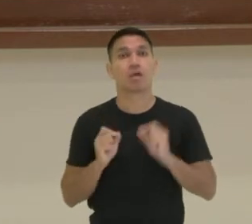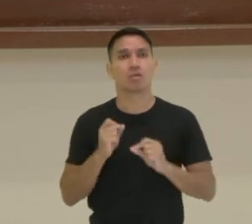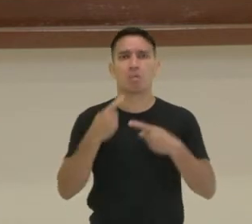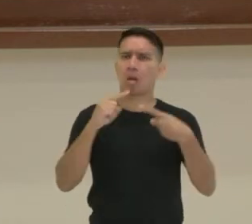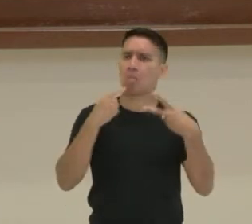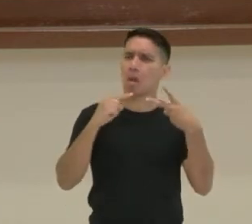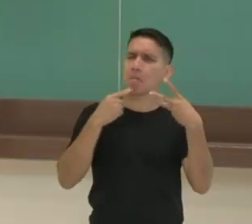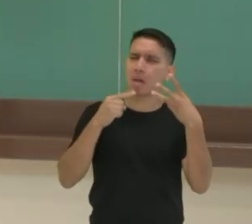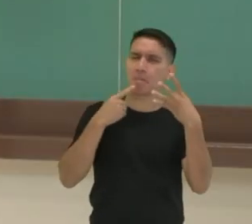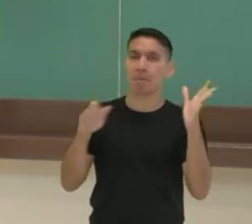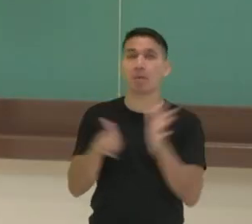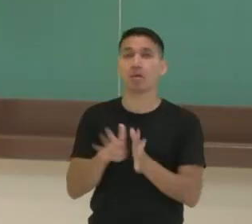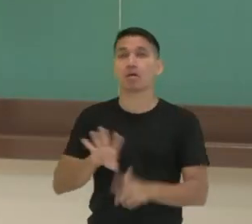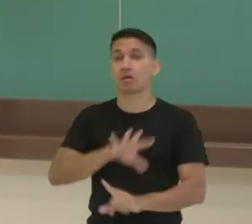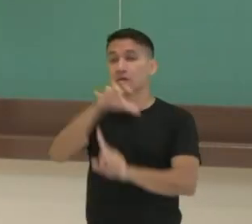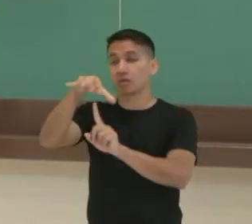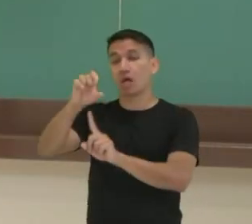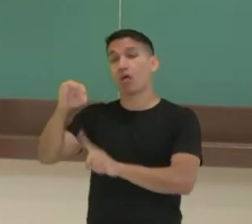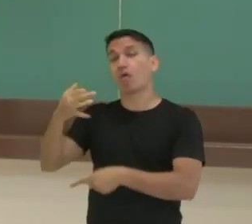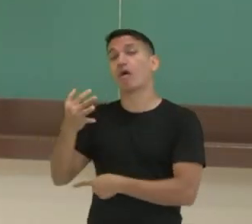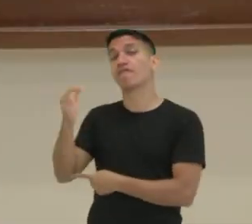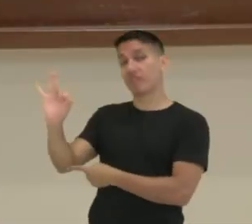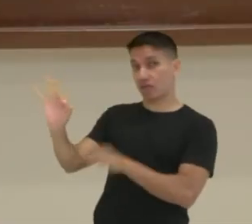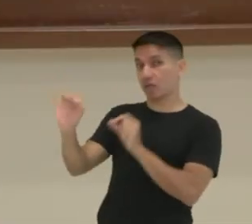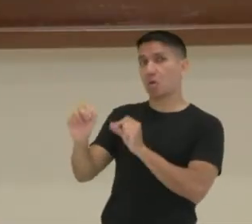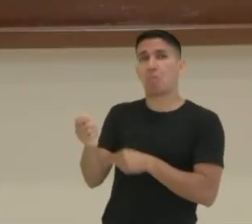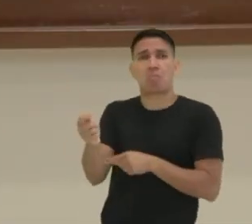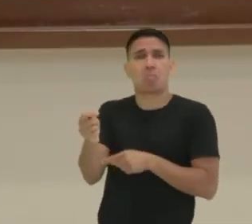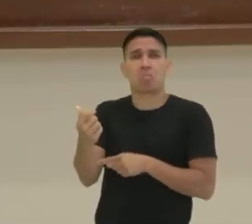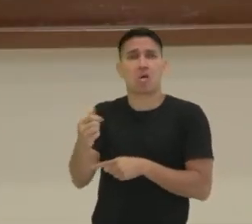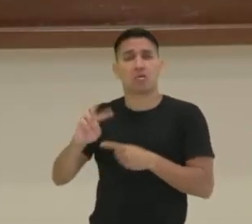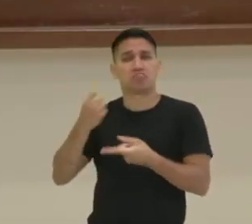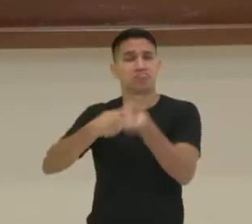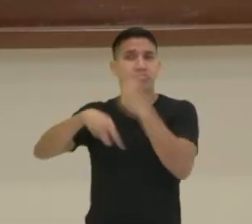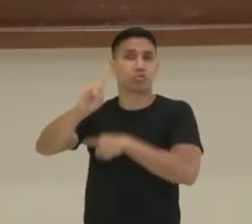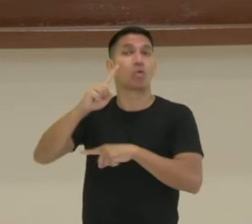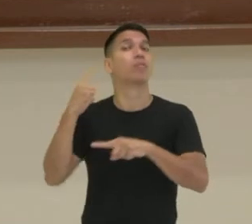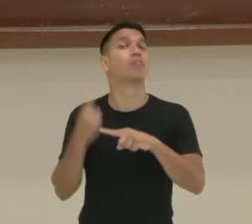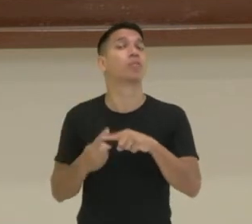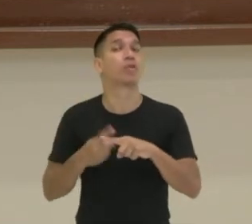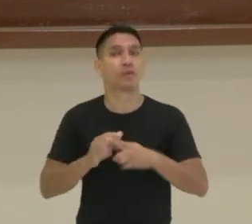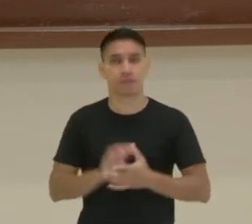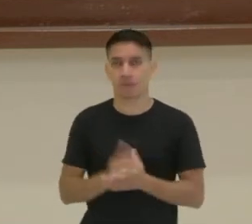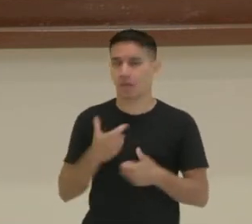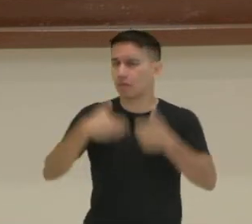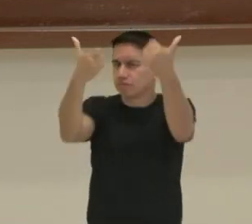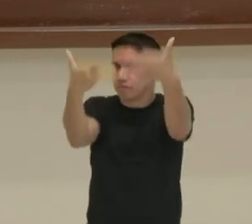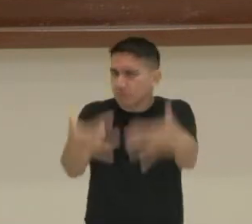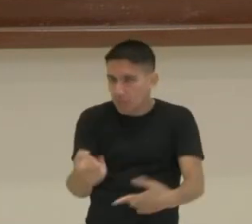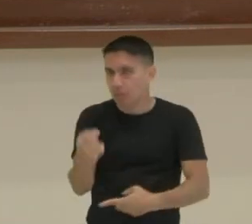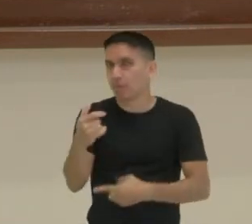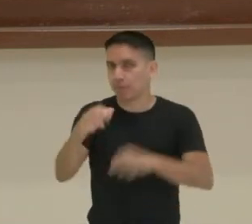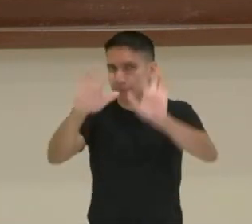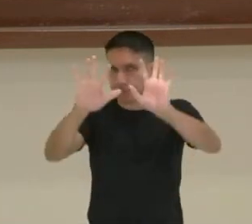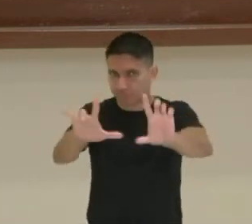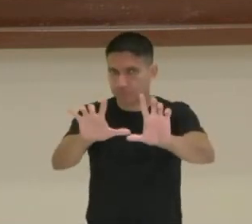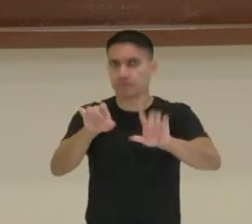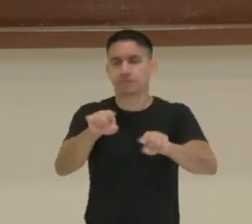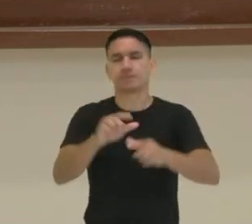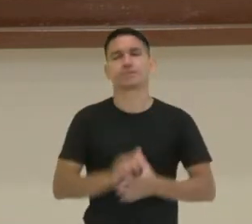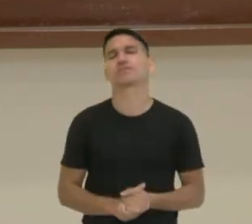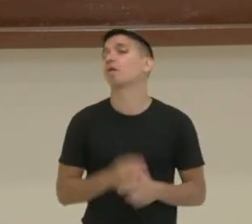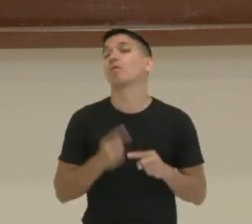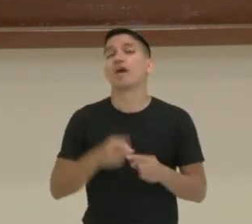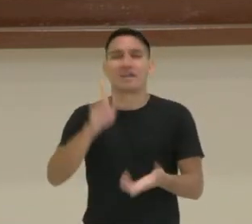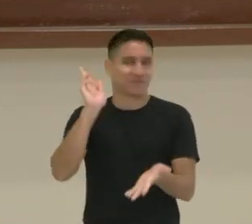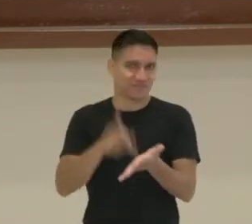à corte francesa tiveram pouco resultado. Por quê? Eu quero explicar uma coisa aqui para vocês. Porque, na